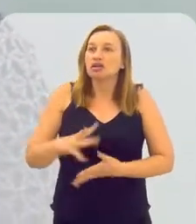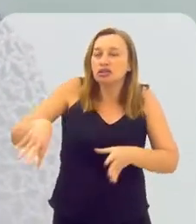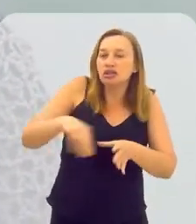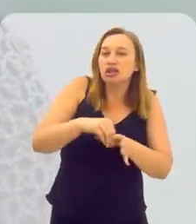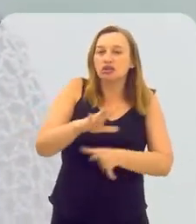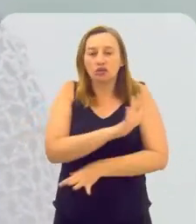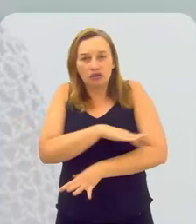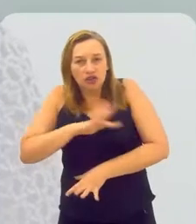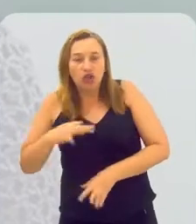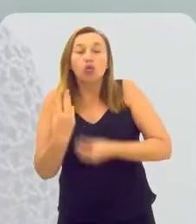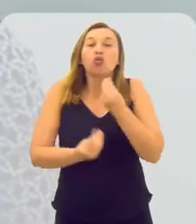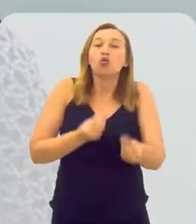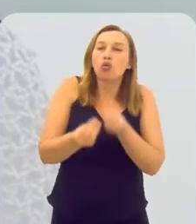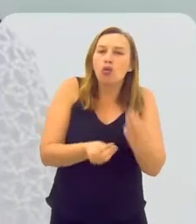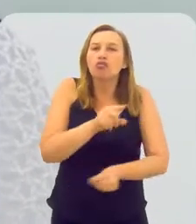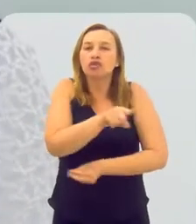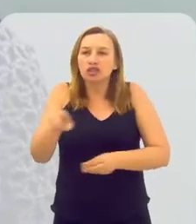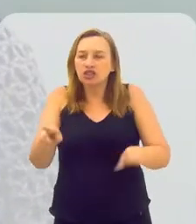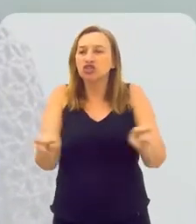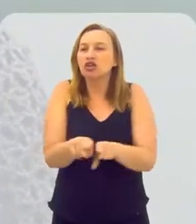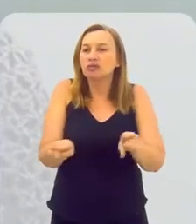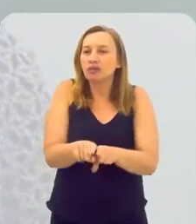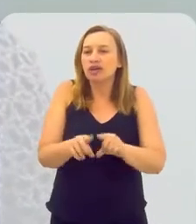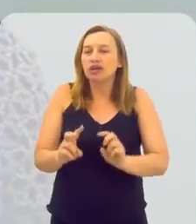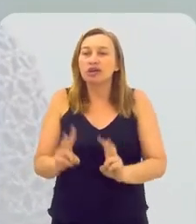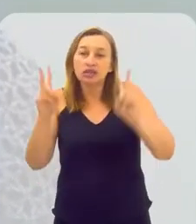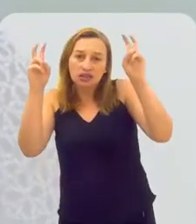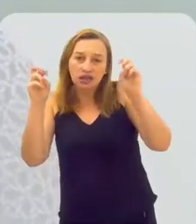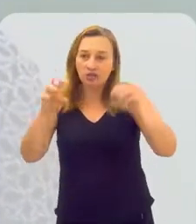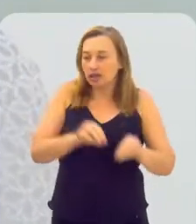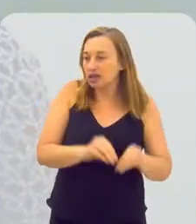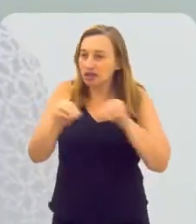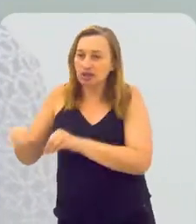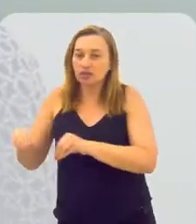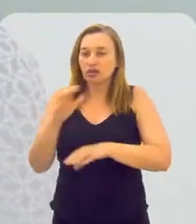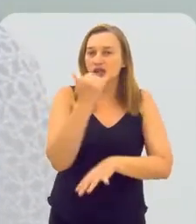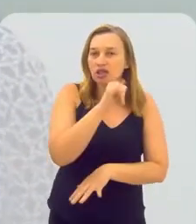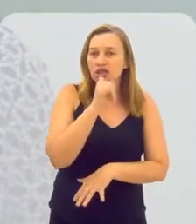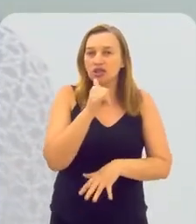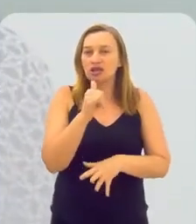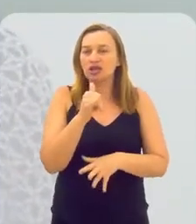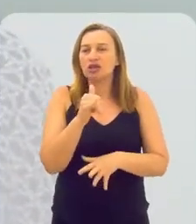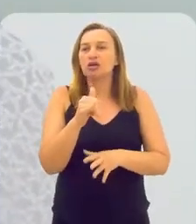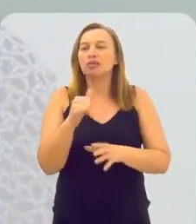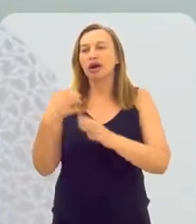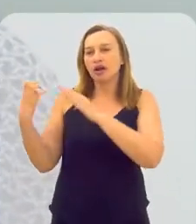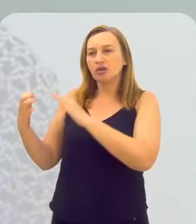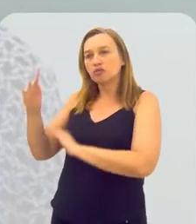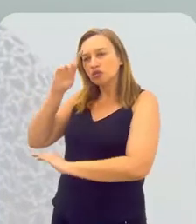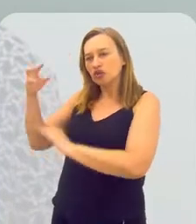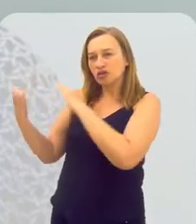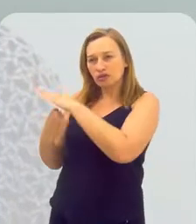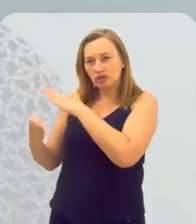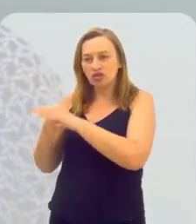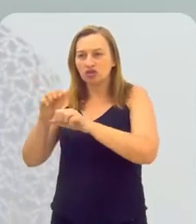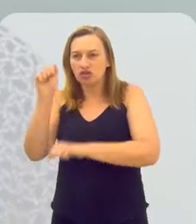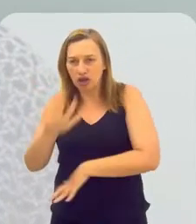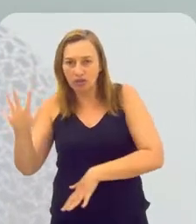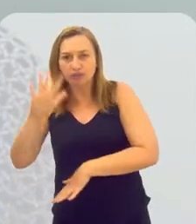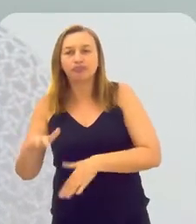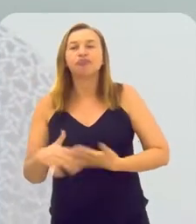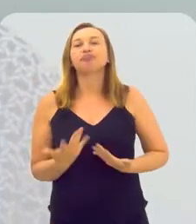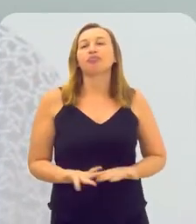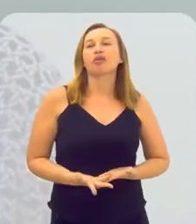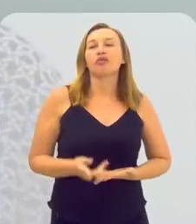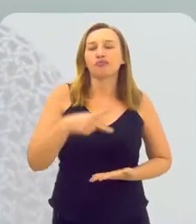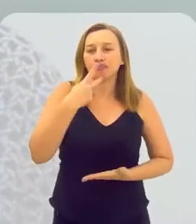setores dentro da Firjan, e como é que vocês também levam esse tema da transição energética, para o empresariado de uma